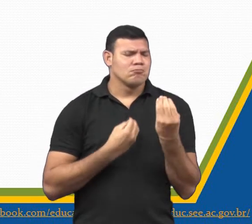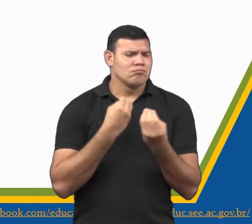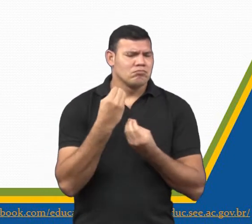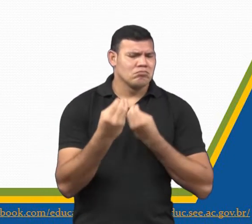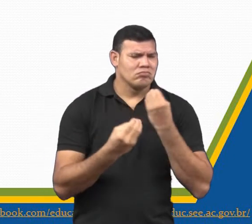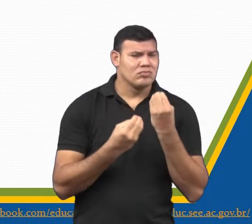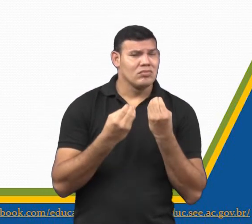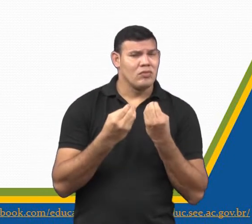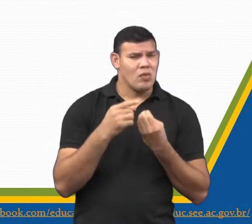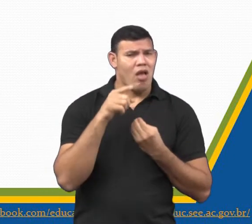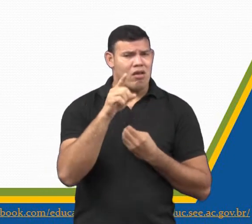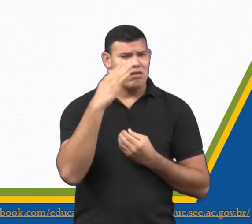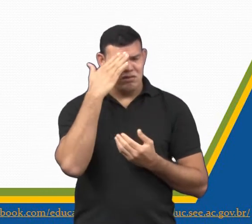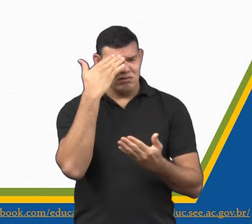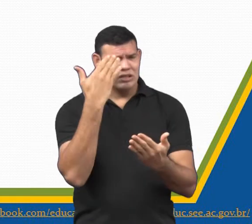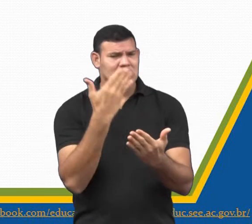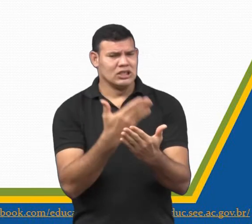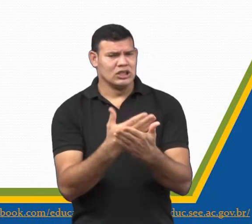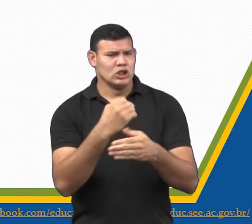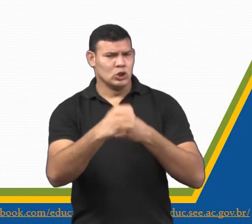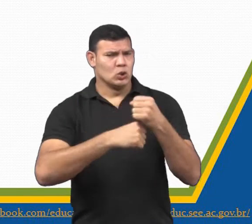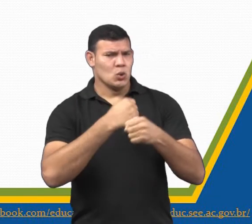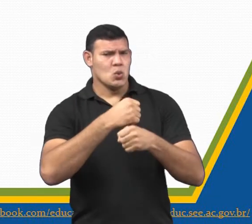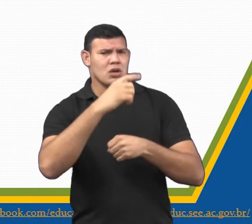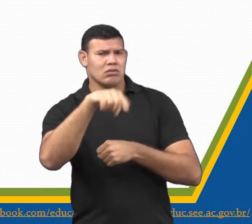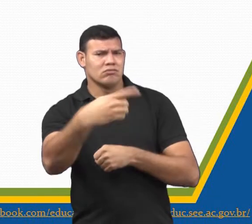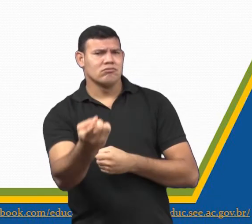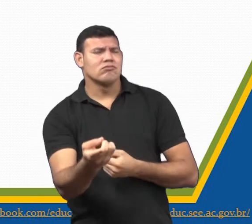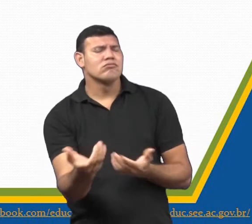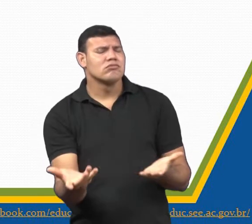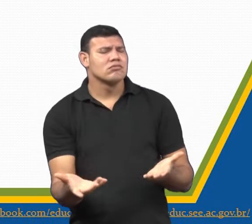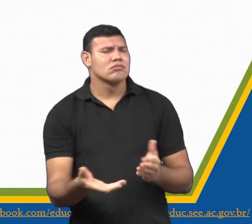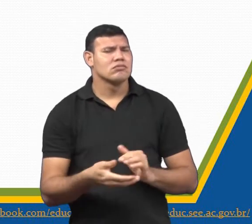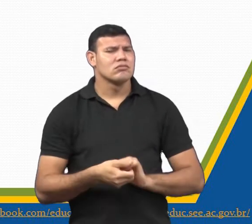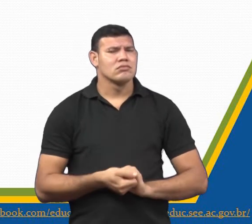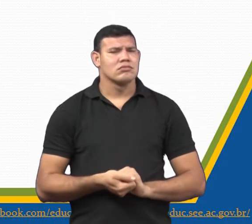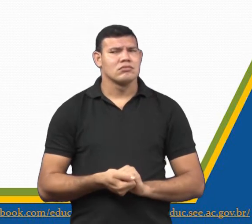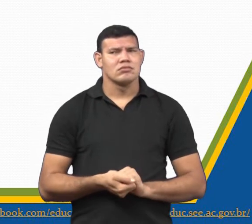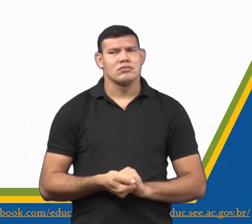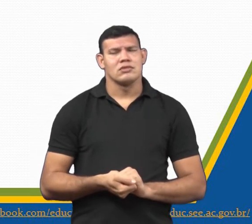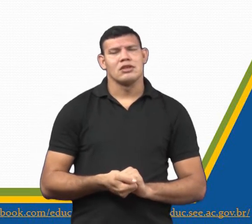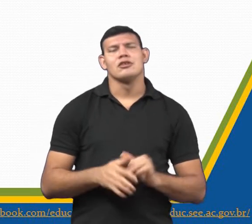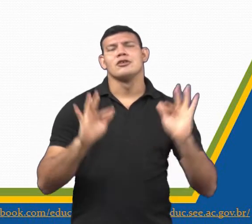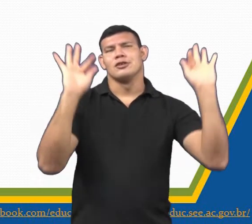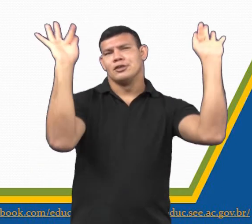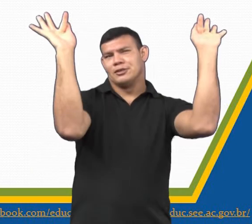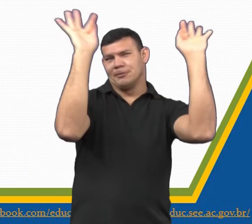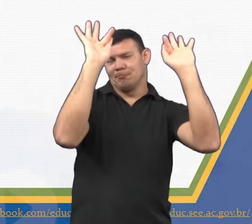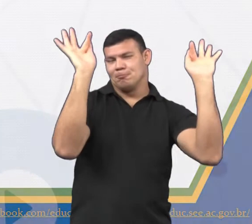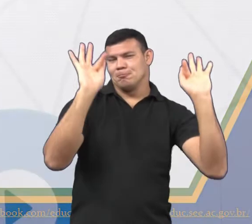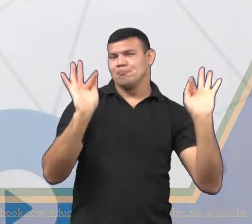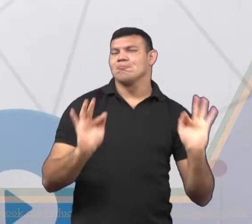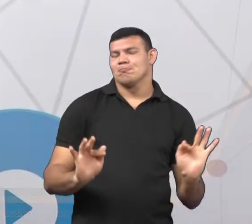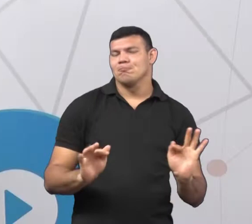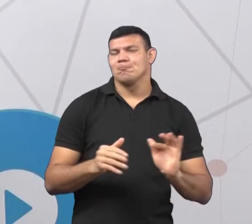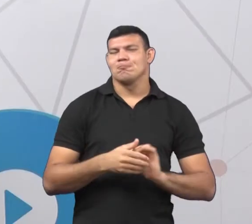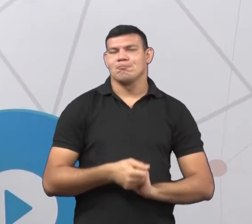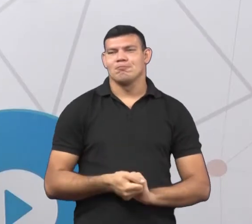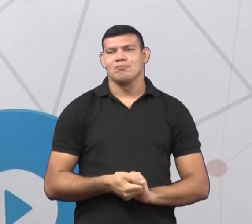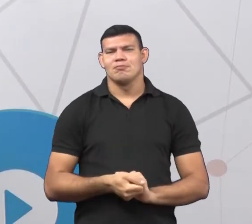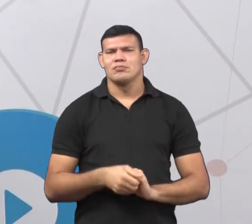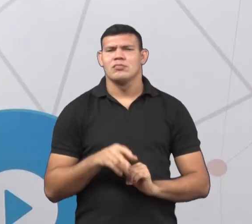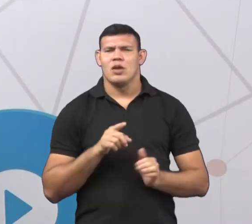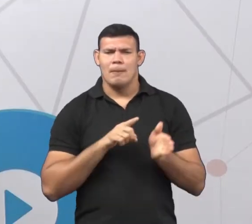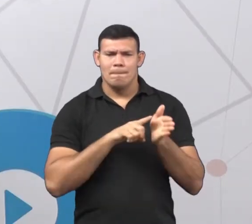viene? Bueno, profesor, creo que el año que viene será um año mais feliz. Tá vendo, pessoal? Sempre com